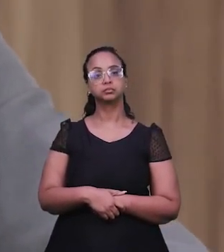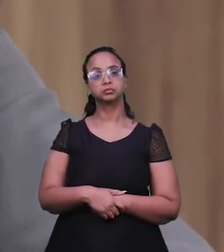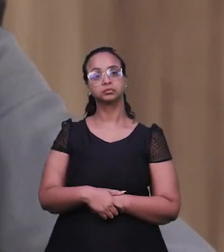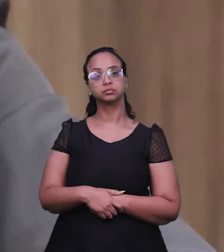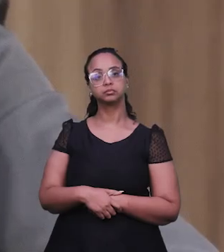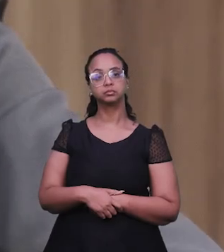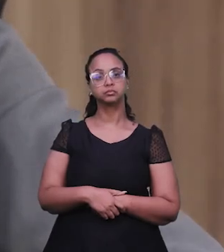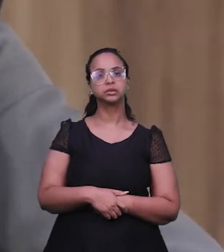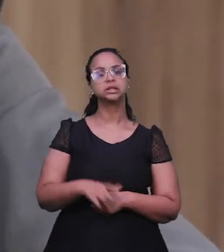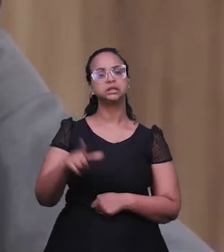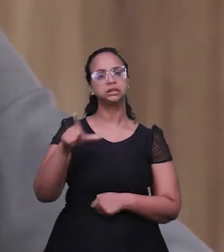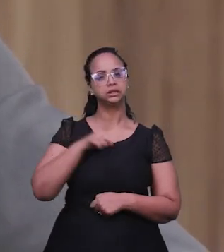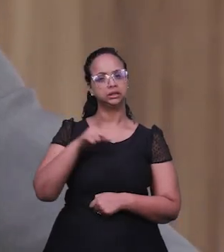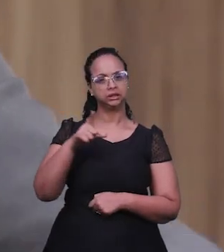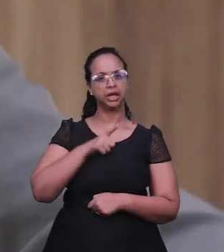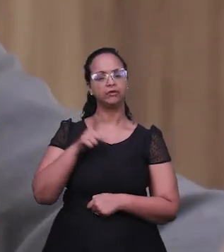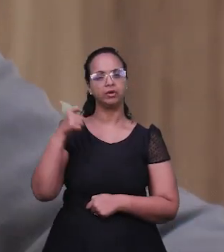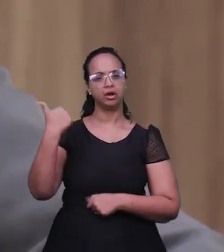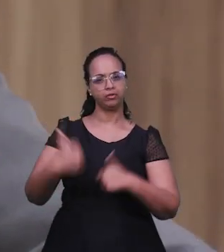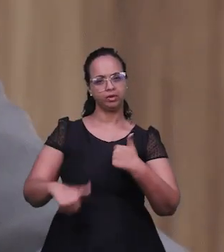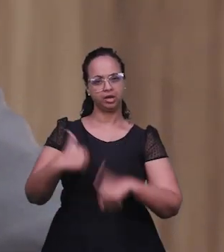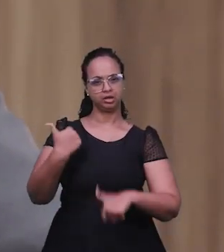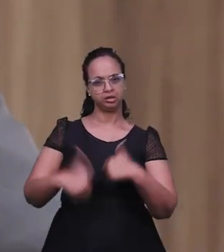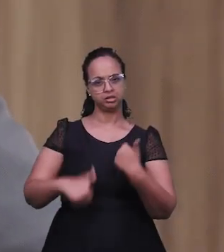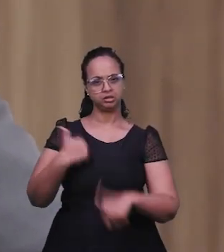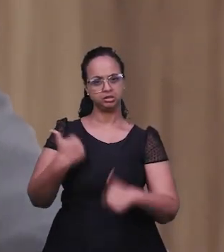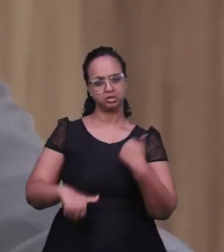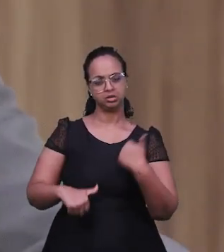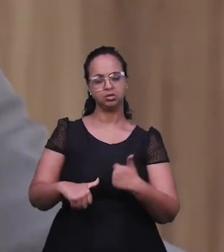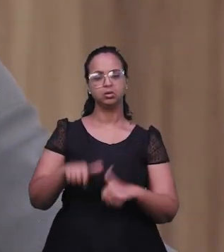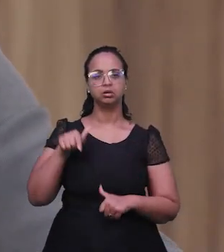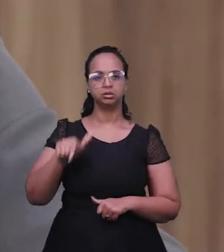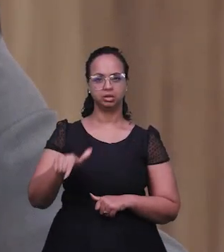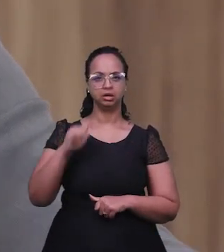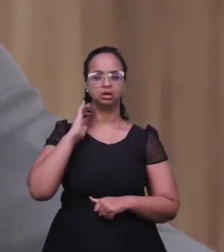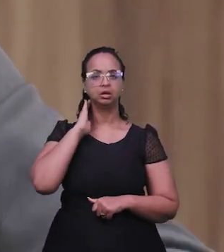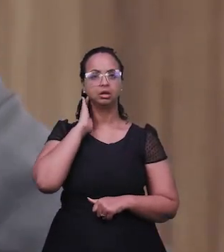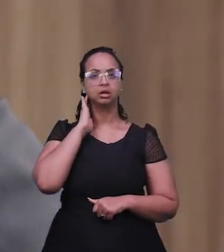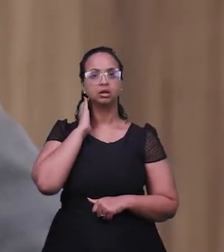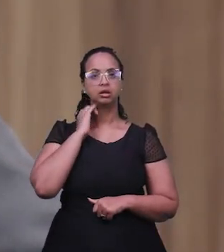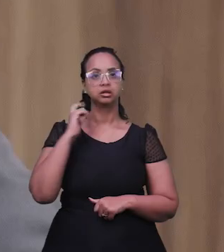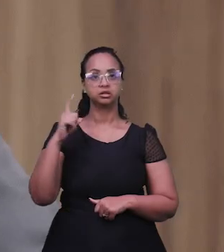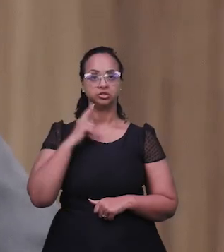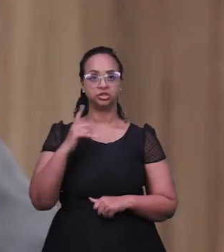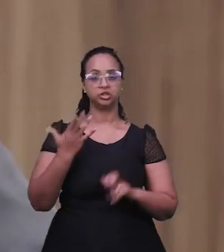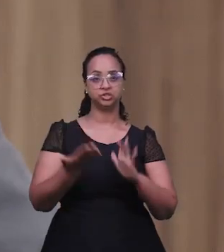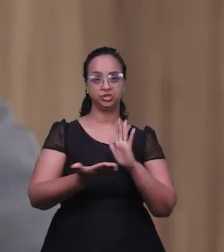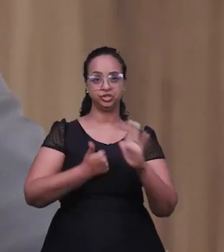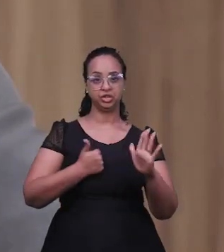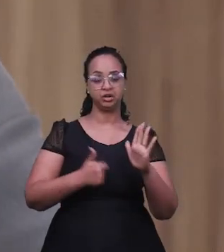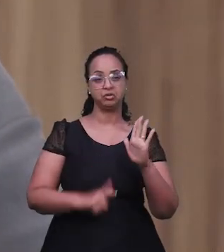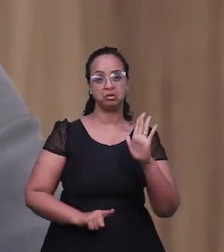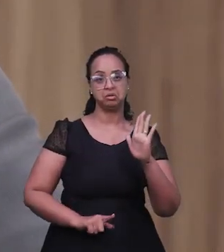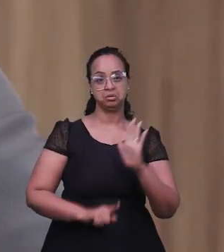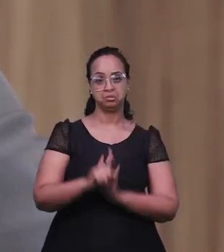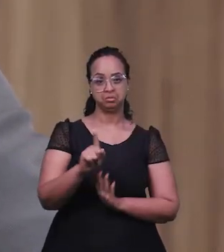uma resolução lá da bancada lá que tirava uma das questões